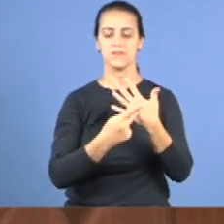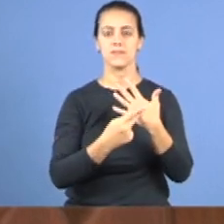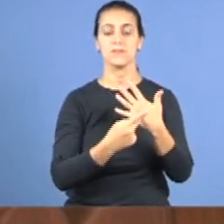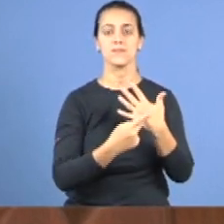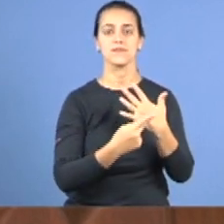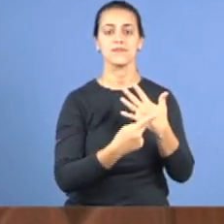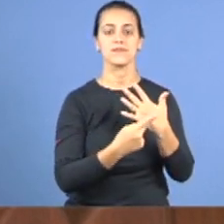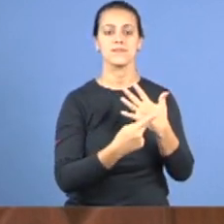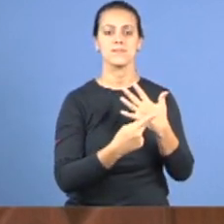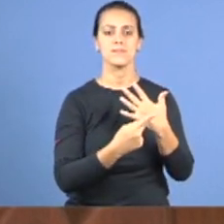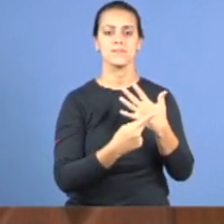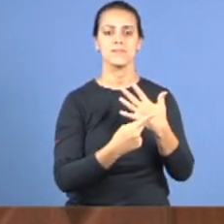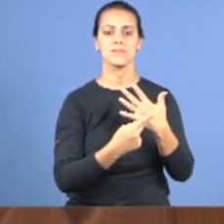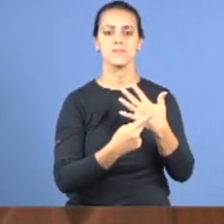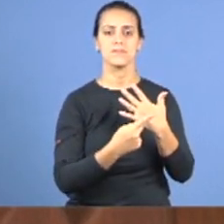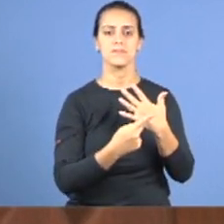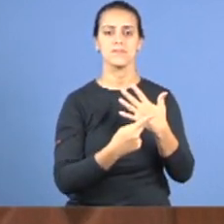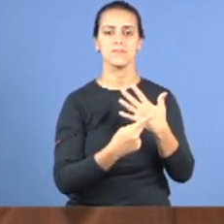né,